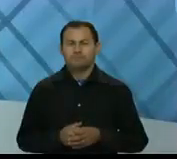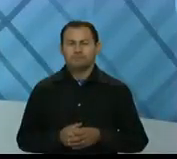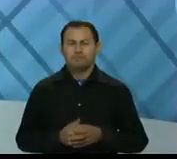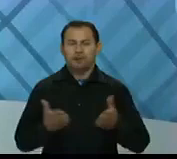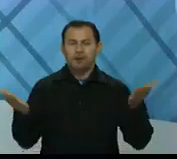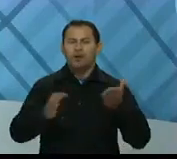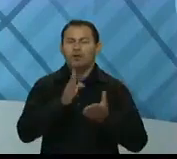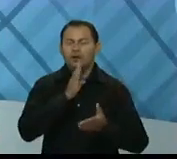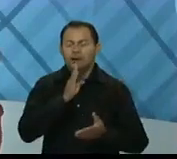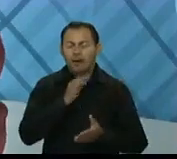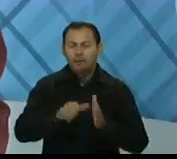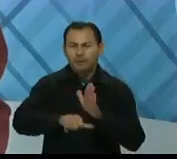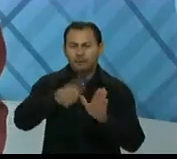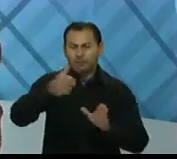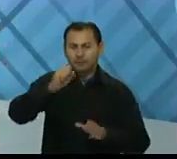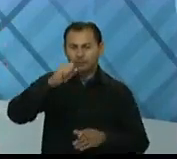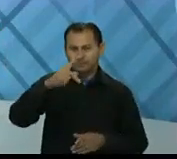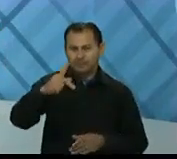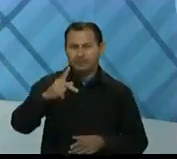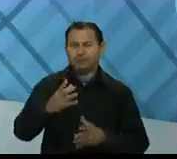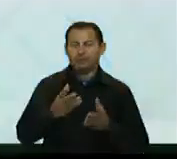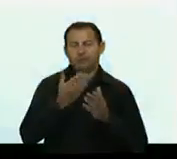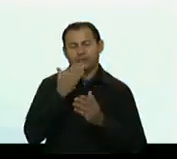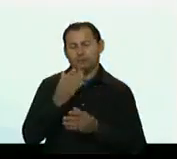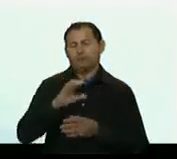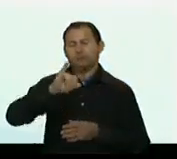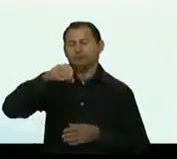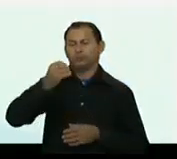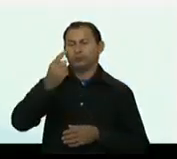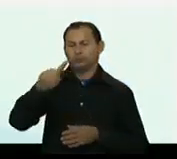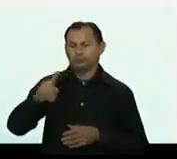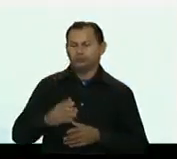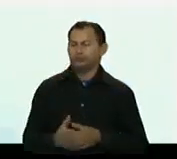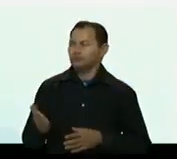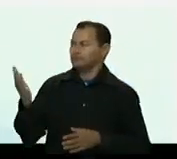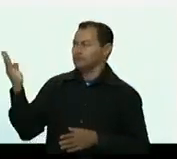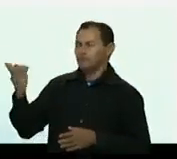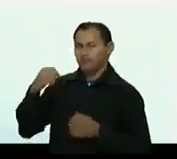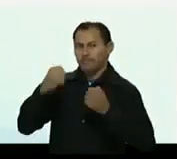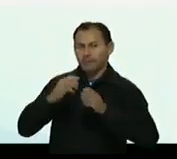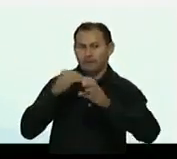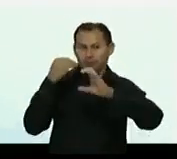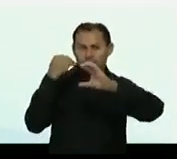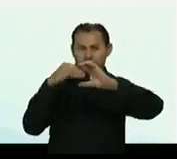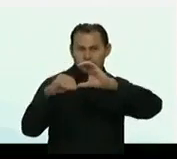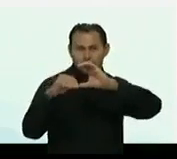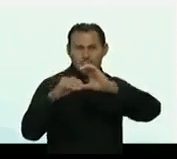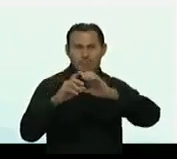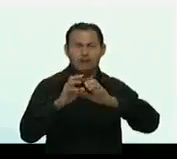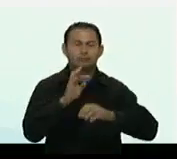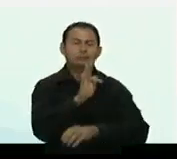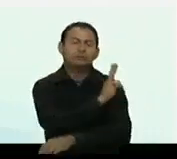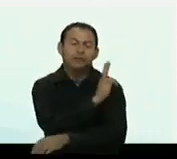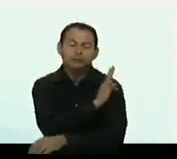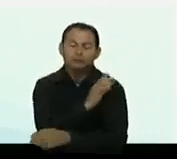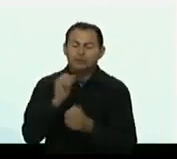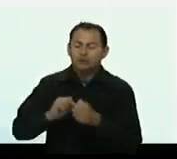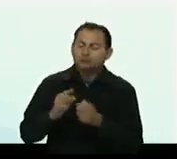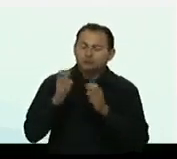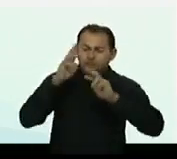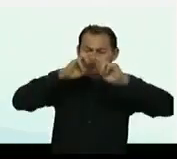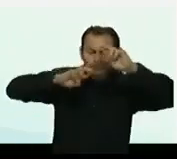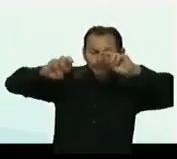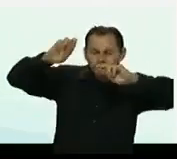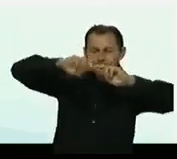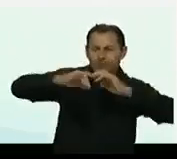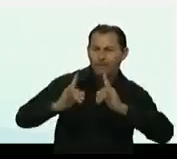Vamos conhecer agora a primeira situação proposta ao João. Acompanhe. Precisamos enviar um dos nossos técnicos para fazer uma vistoria